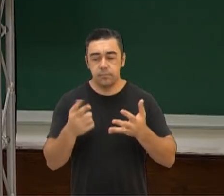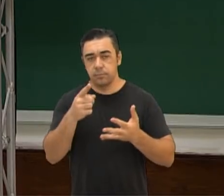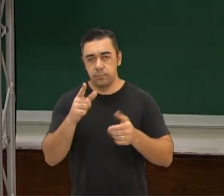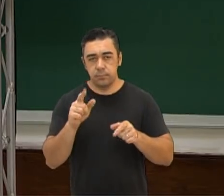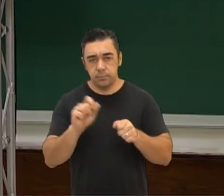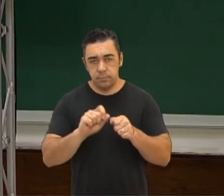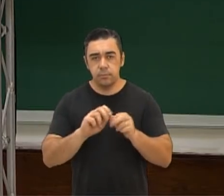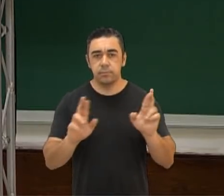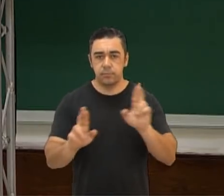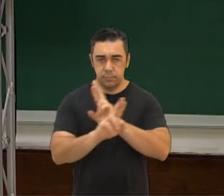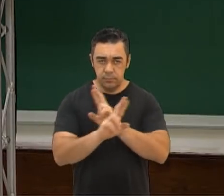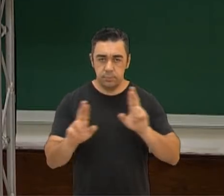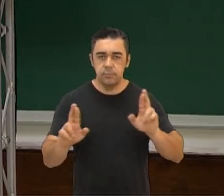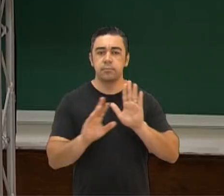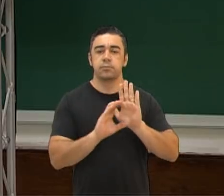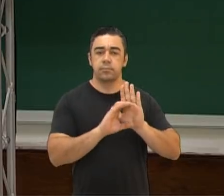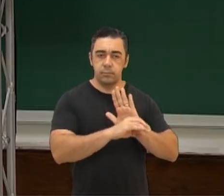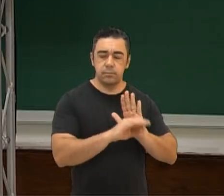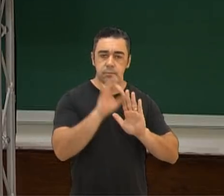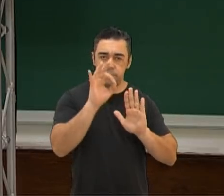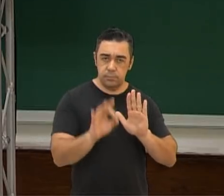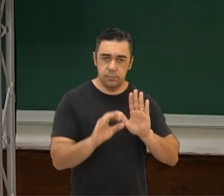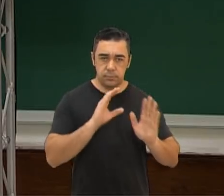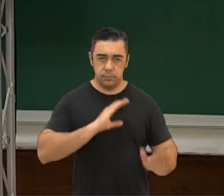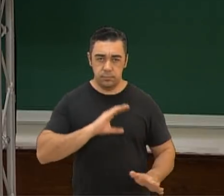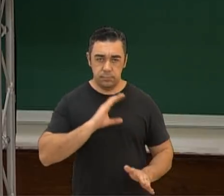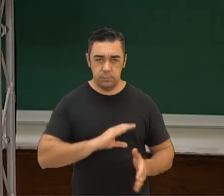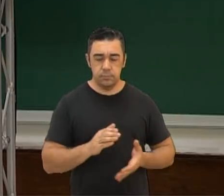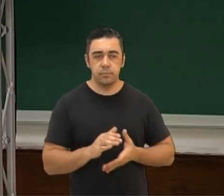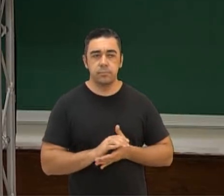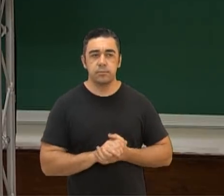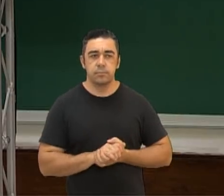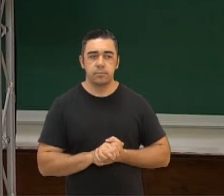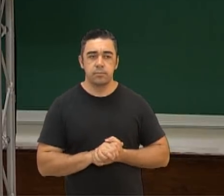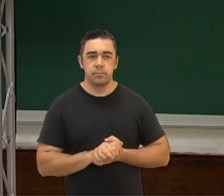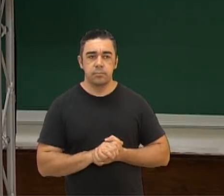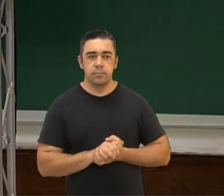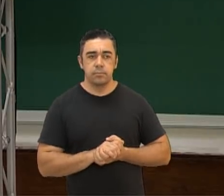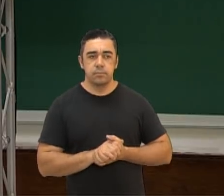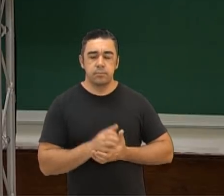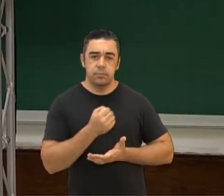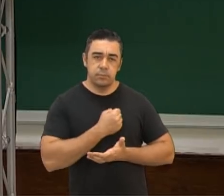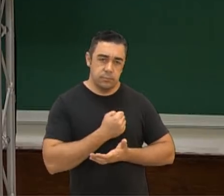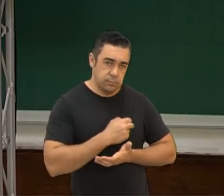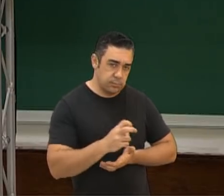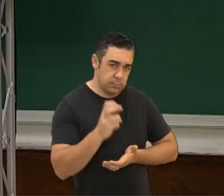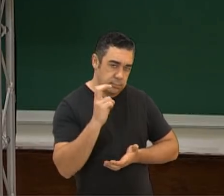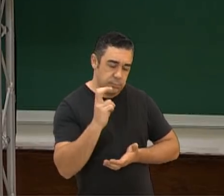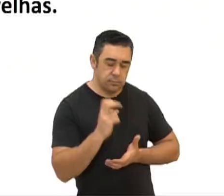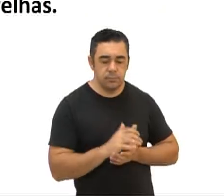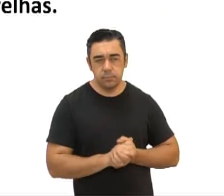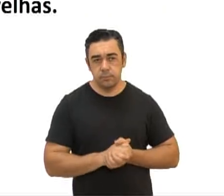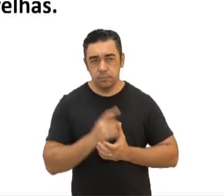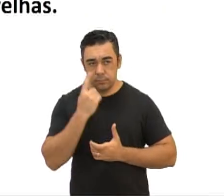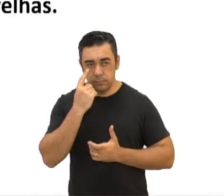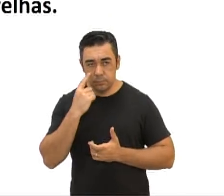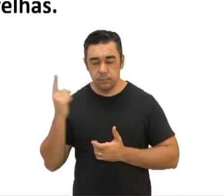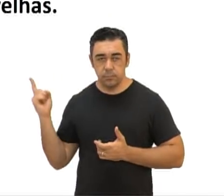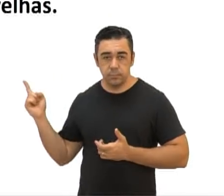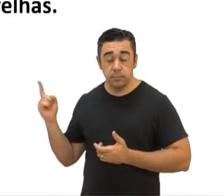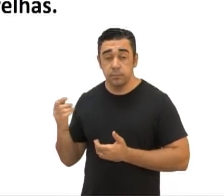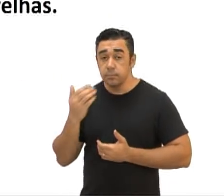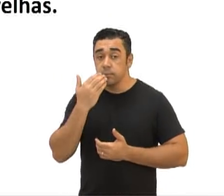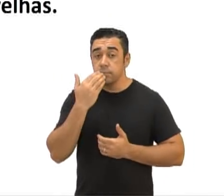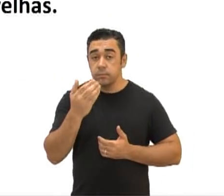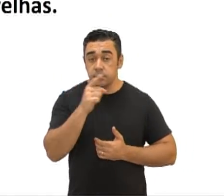fazer as relações conceituais aí da nossa língua portuguesa. Vamos para o exercício 5 agora, galera, olha lá. Então, eu vou pedir para